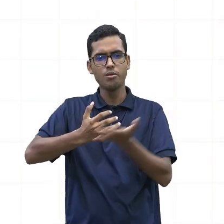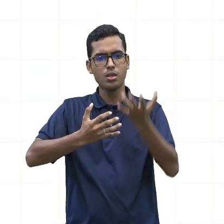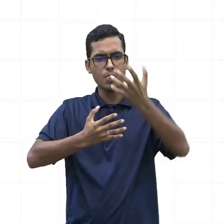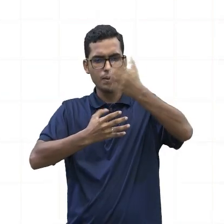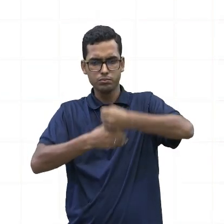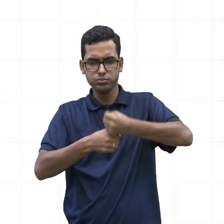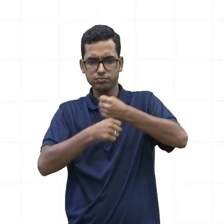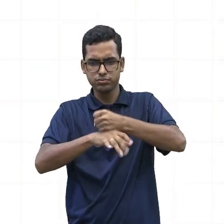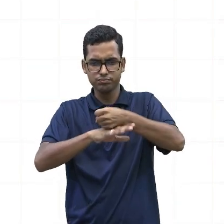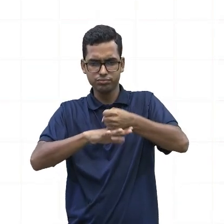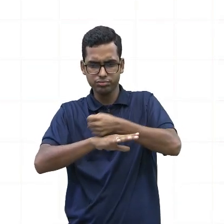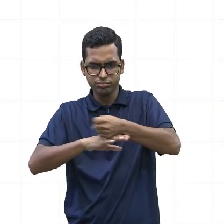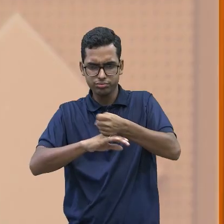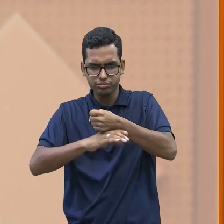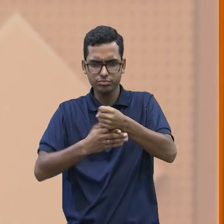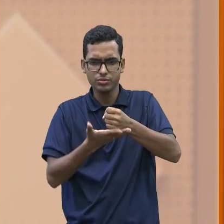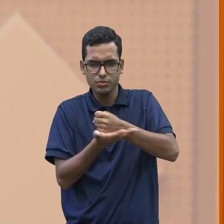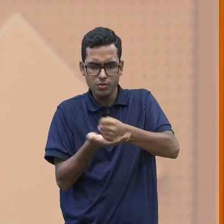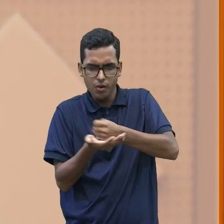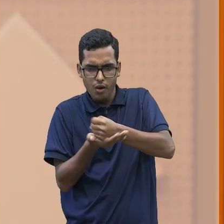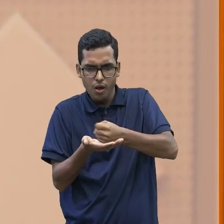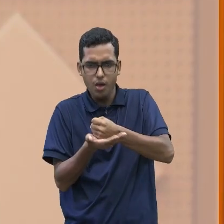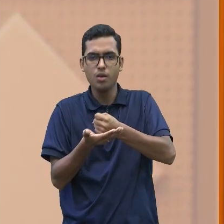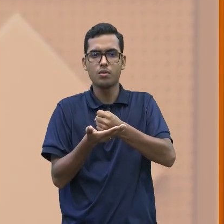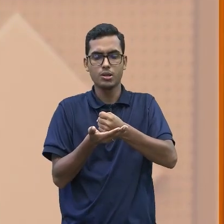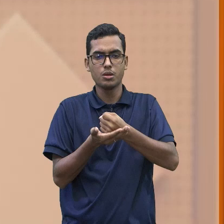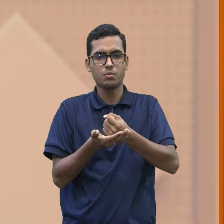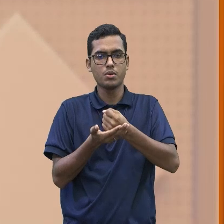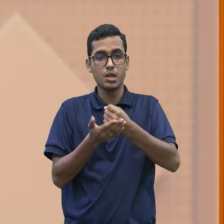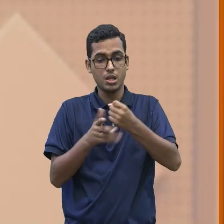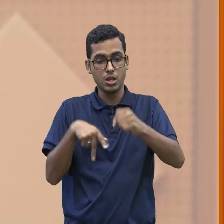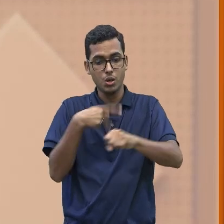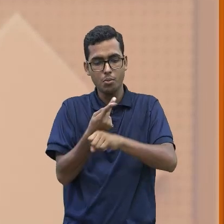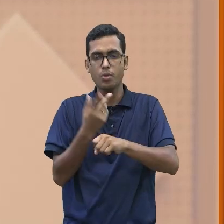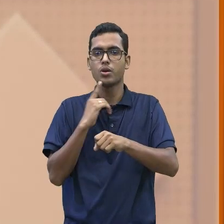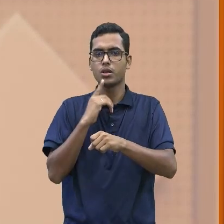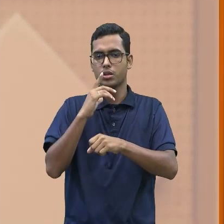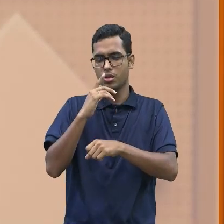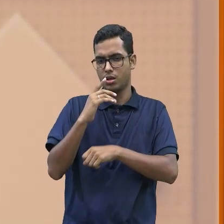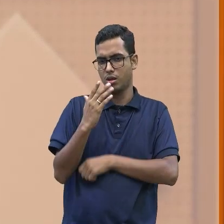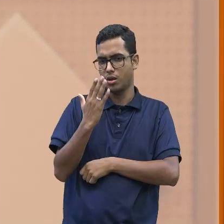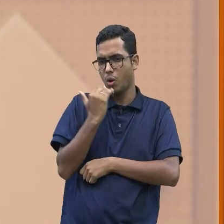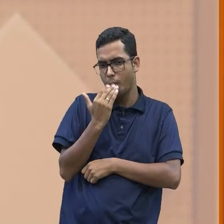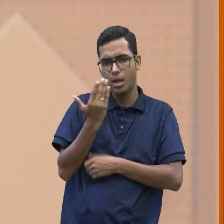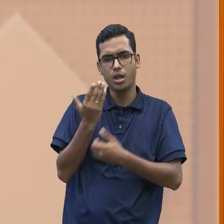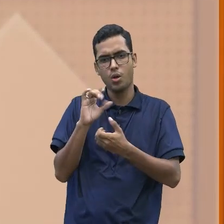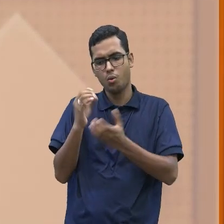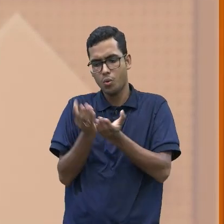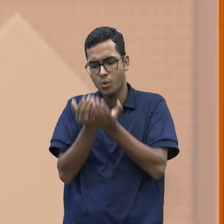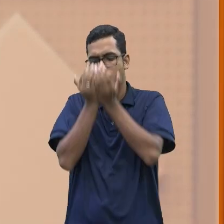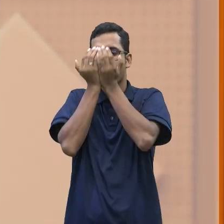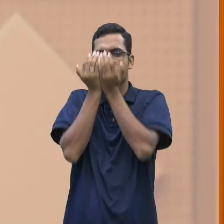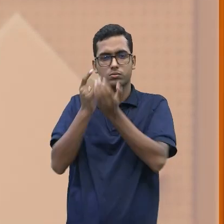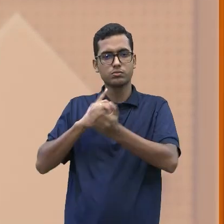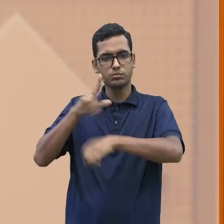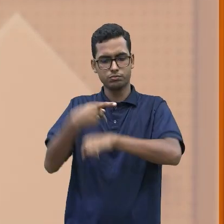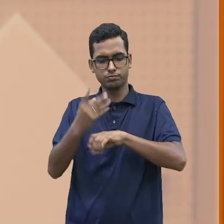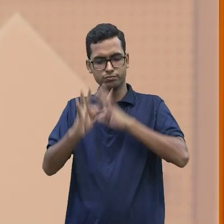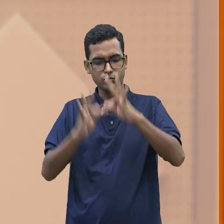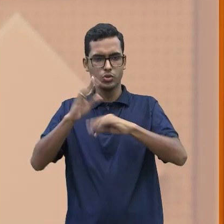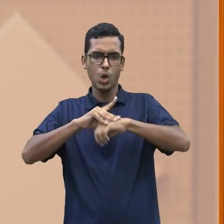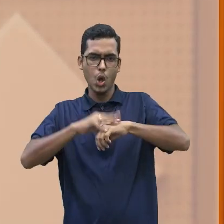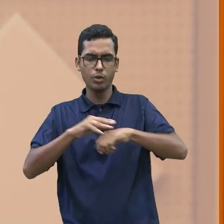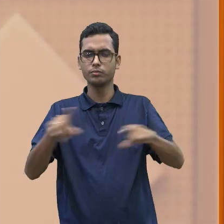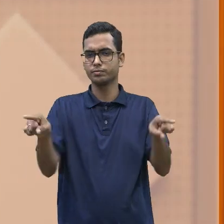sua tecnologia, possui as suas técnicas, e elas são adotadas de acordo com às necessidades daquele povo.